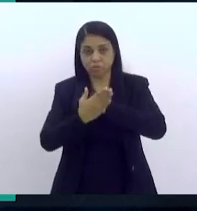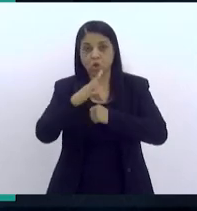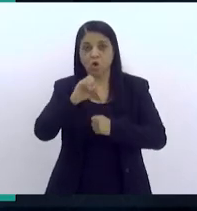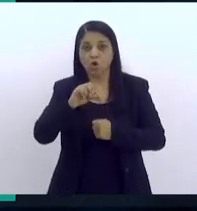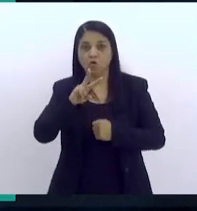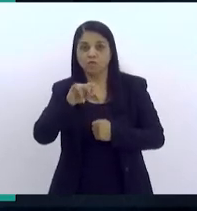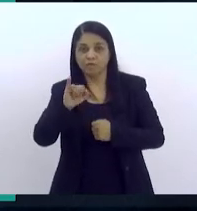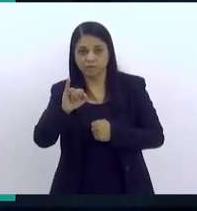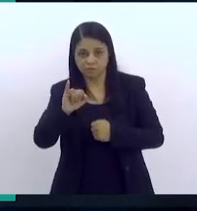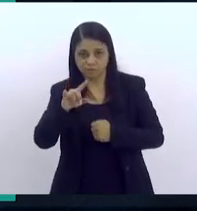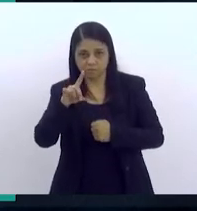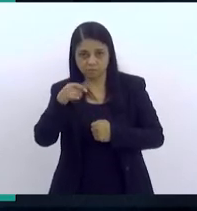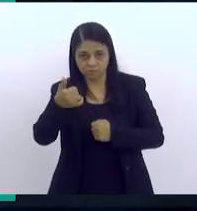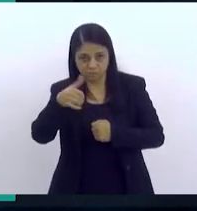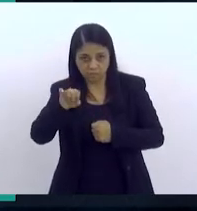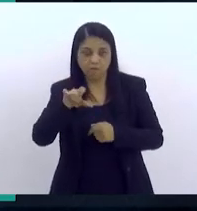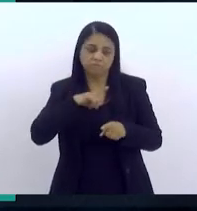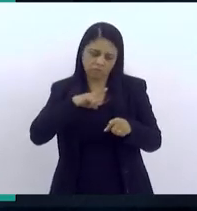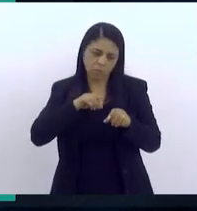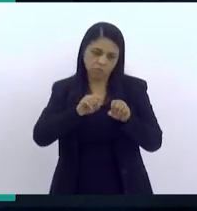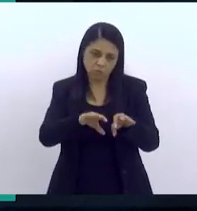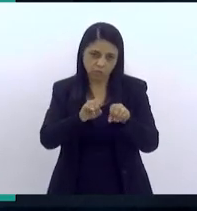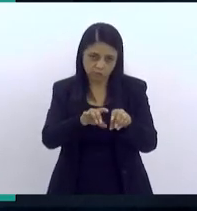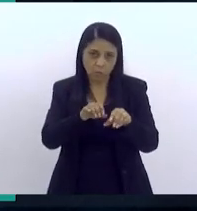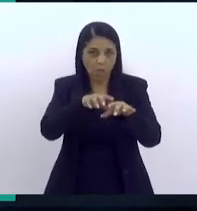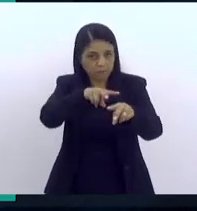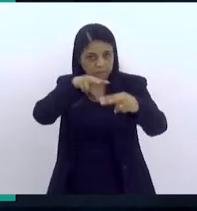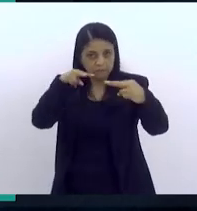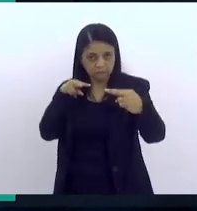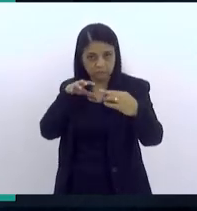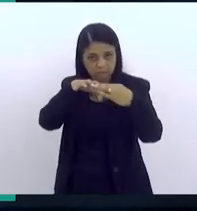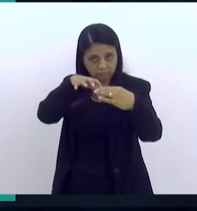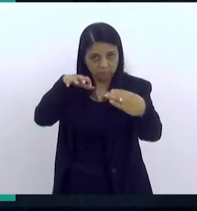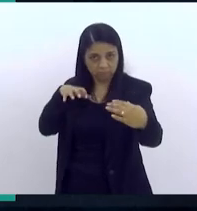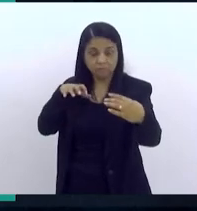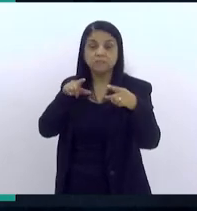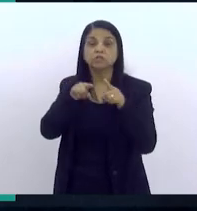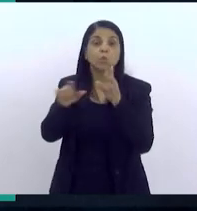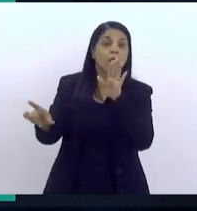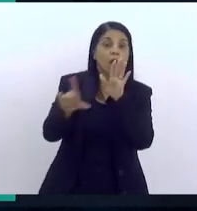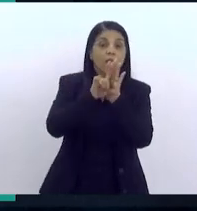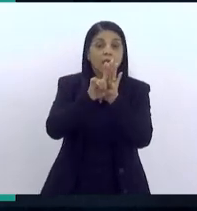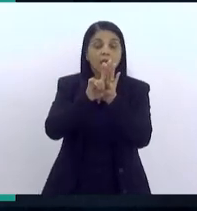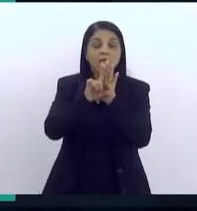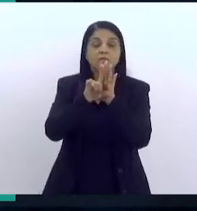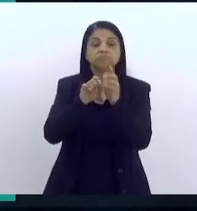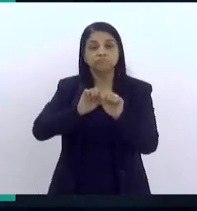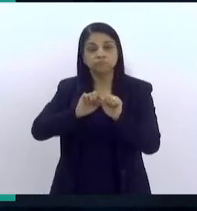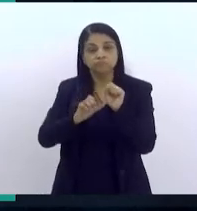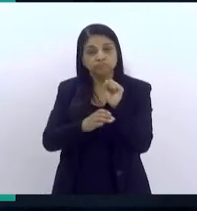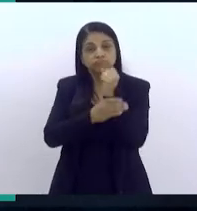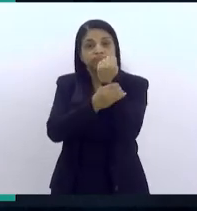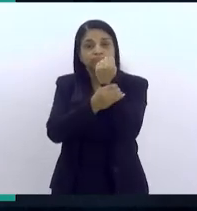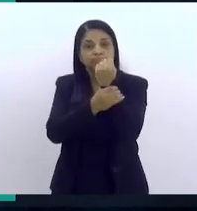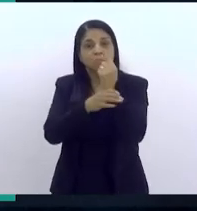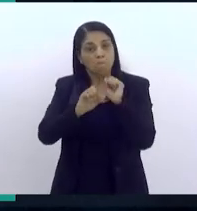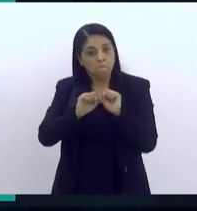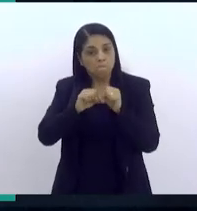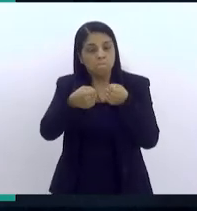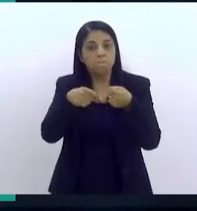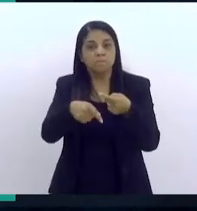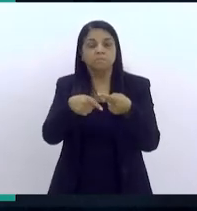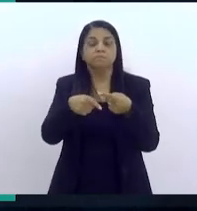inclusive sobre educação a distância que falava sobre a importância da lei de proteção de dados para crianças e adolescentes